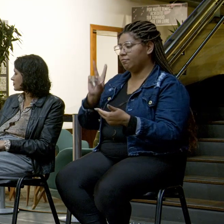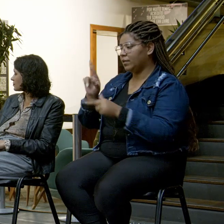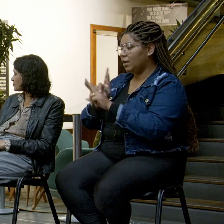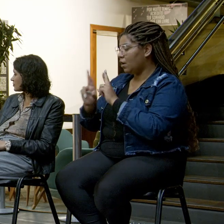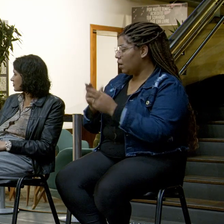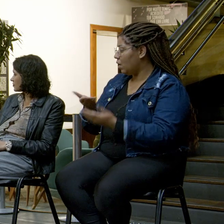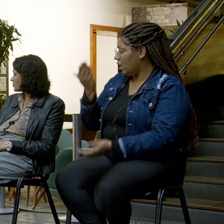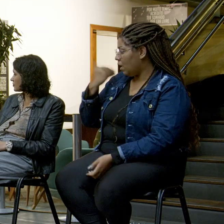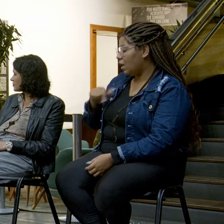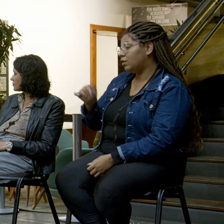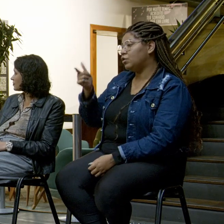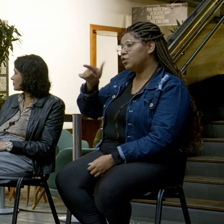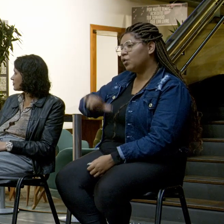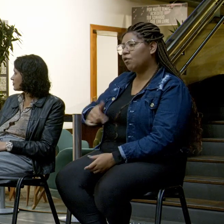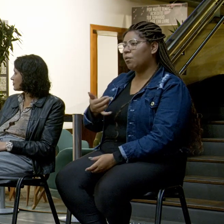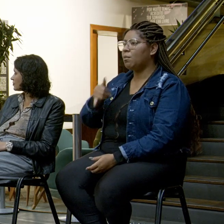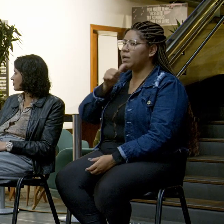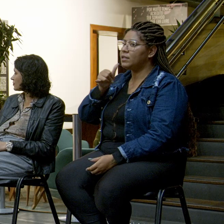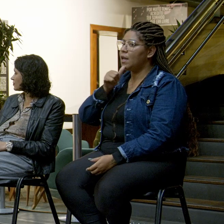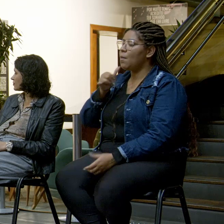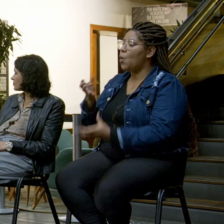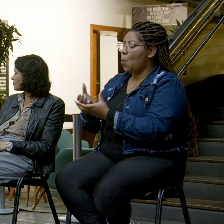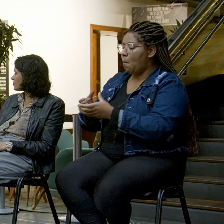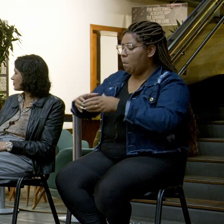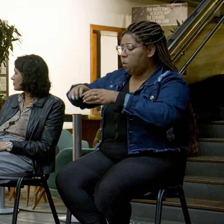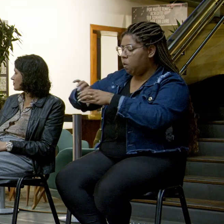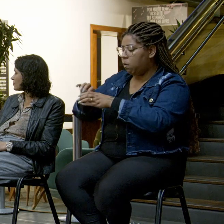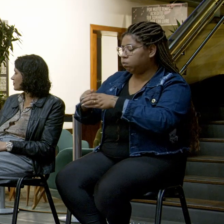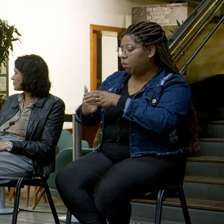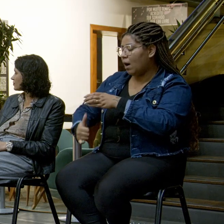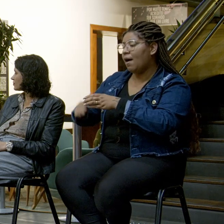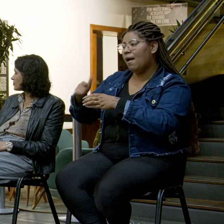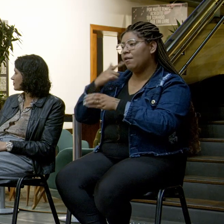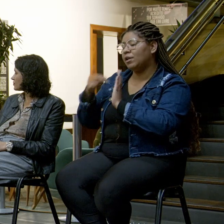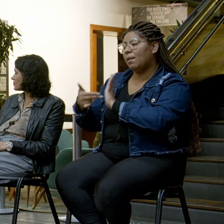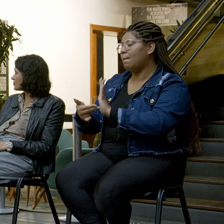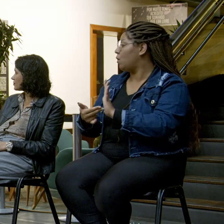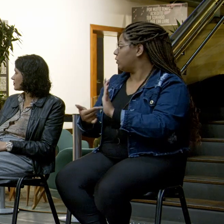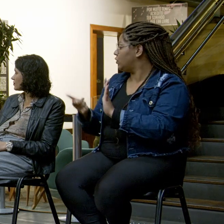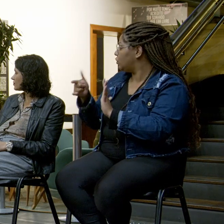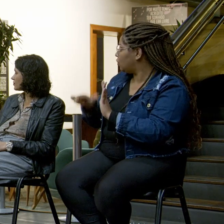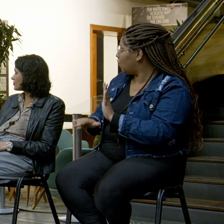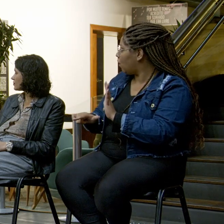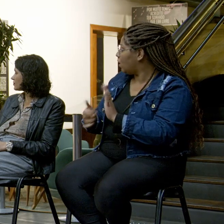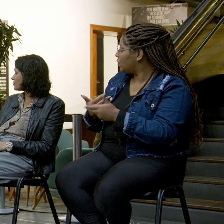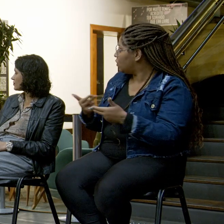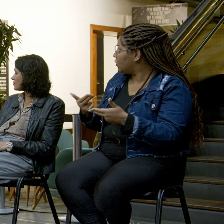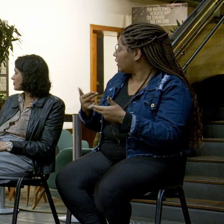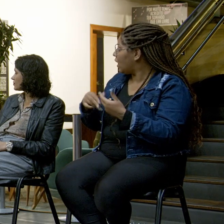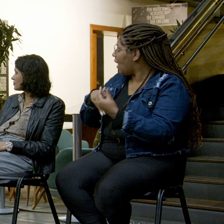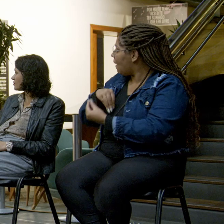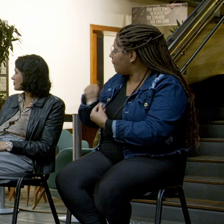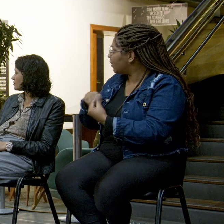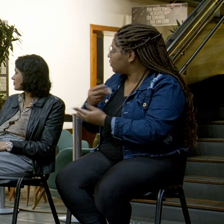Eu sou o bolo fecal, resultado do banquete antropofágico brasileiro. No meu aparato digestivo, misturam-se a